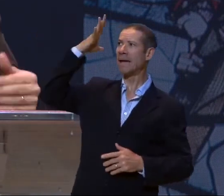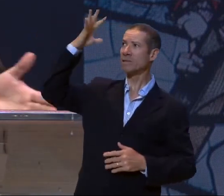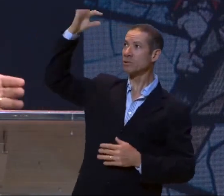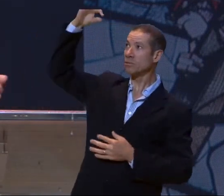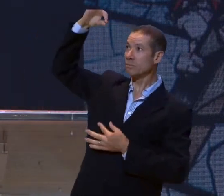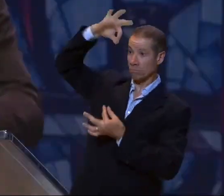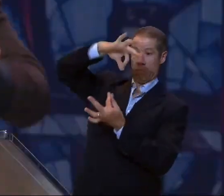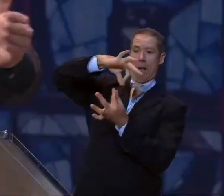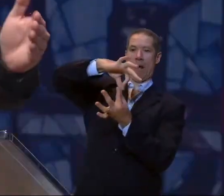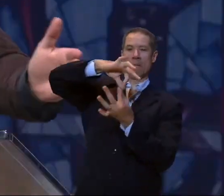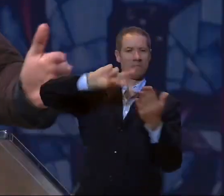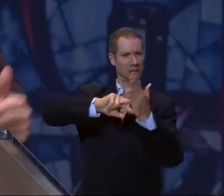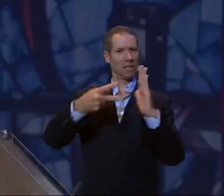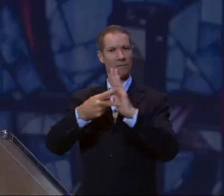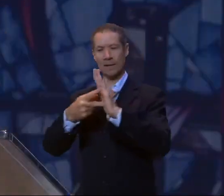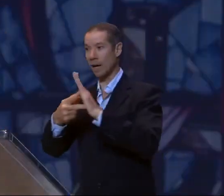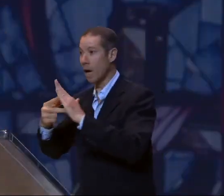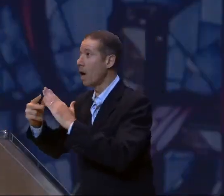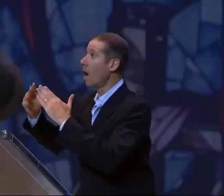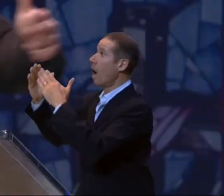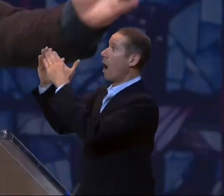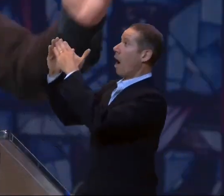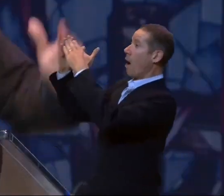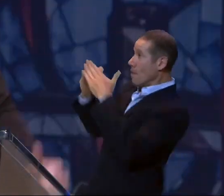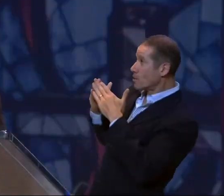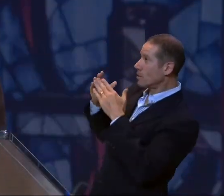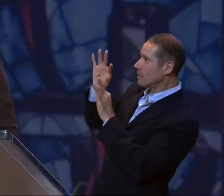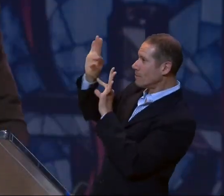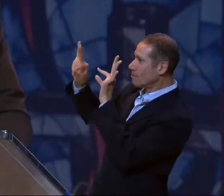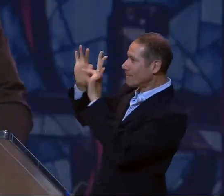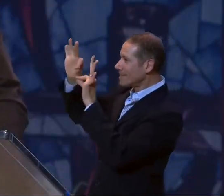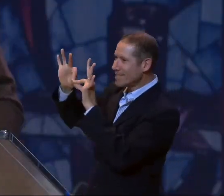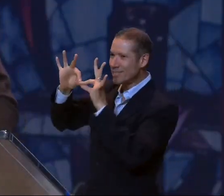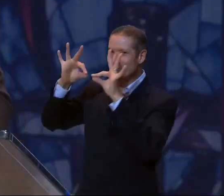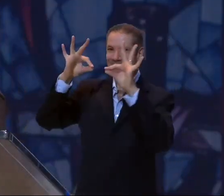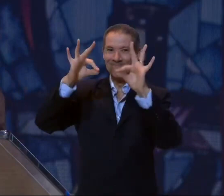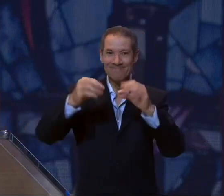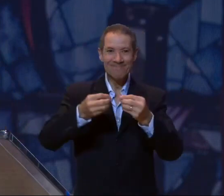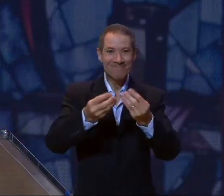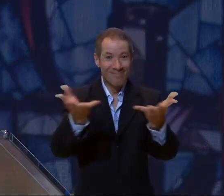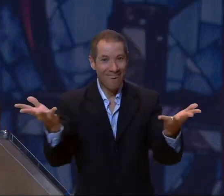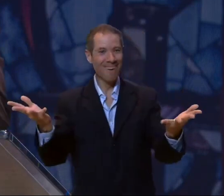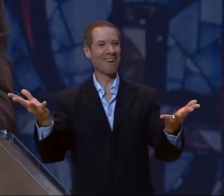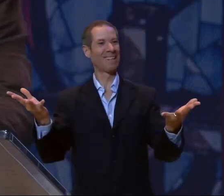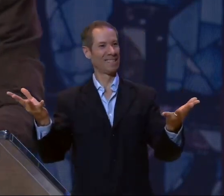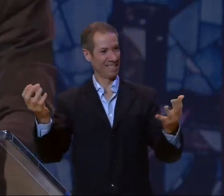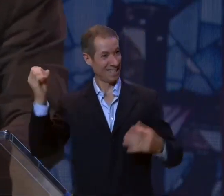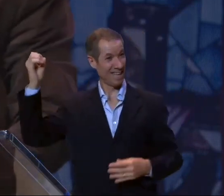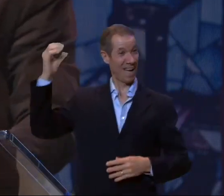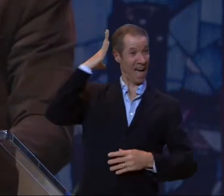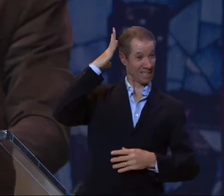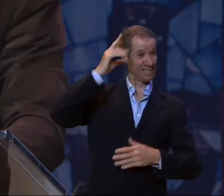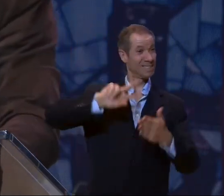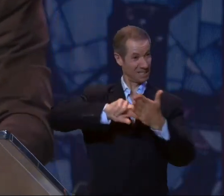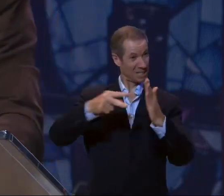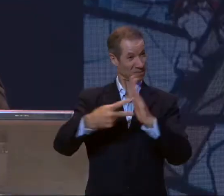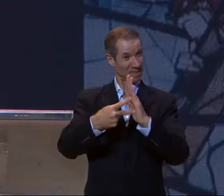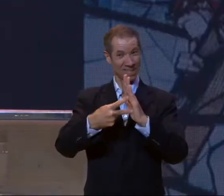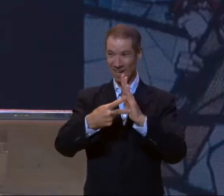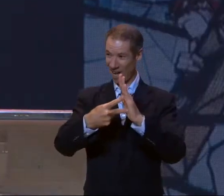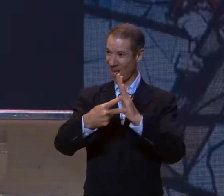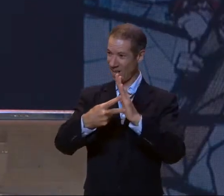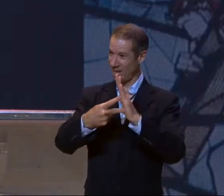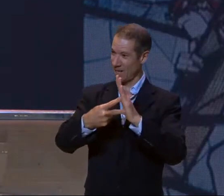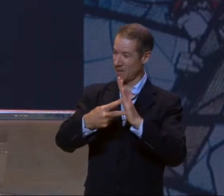que significa favor de Deus, presente de Deus. De alguma maneira a graça, ela